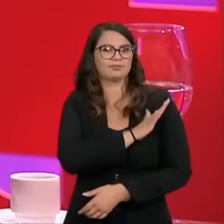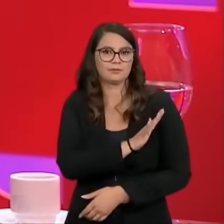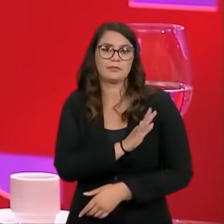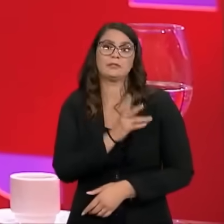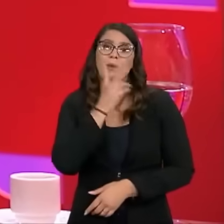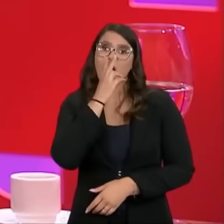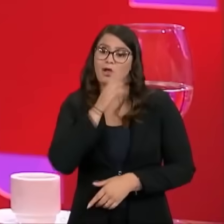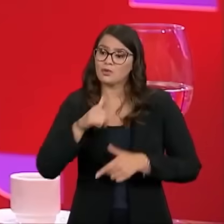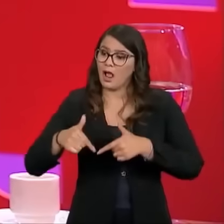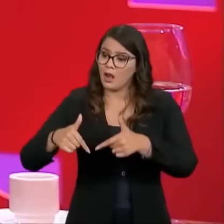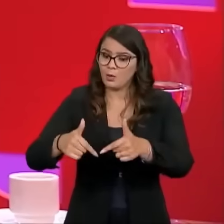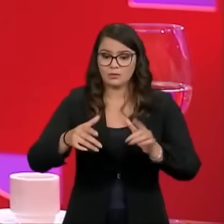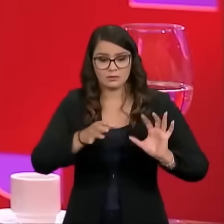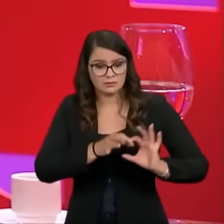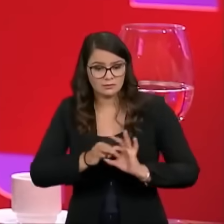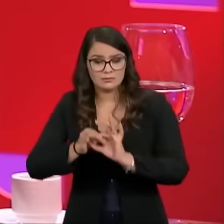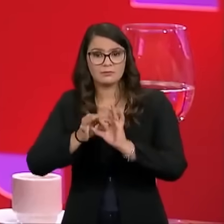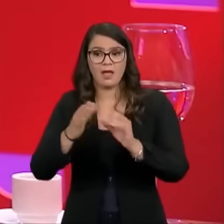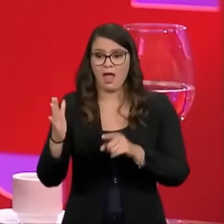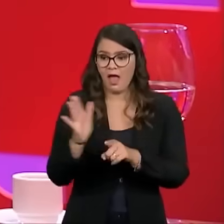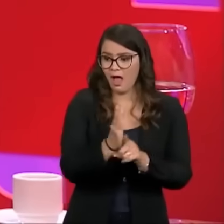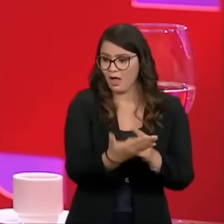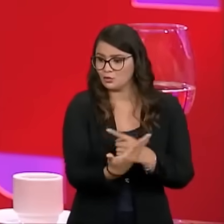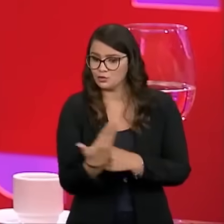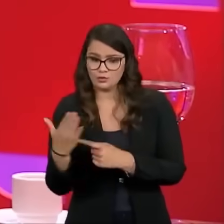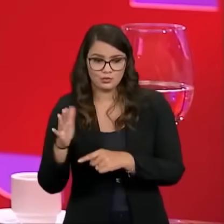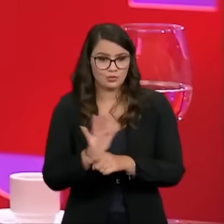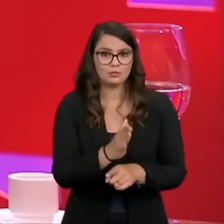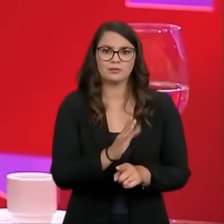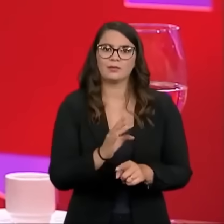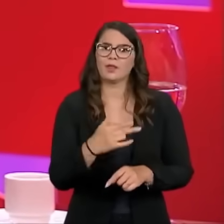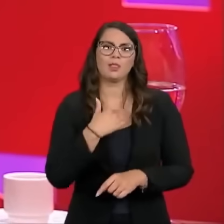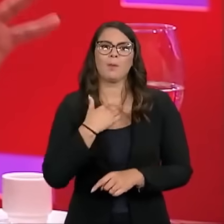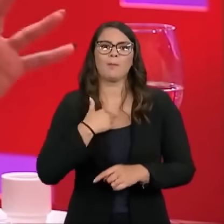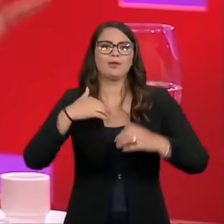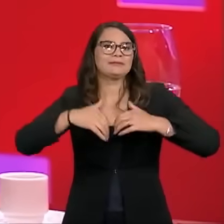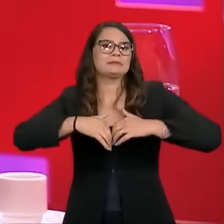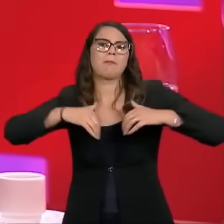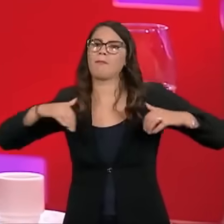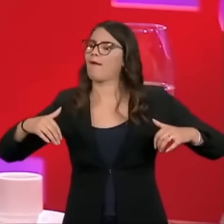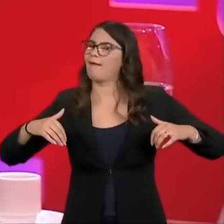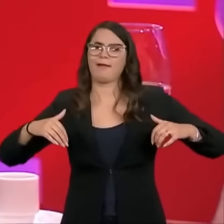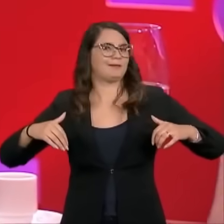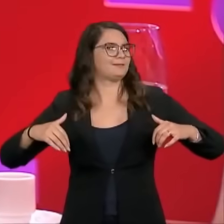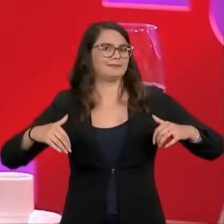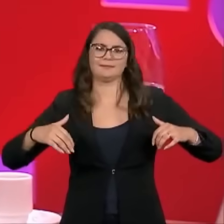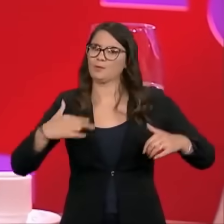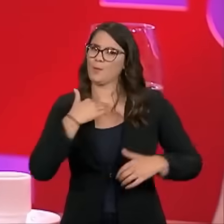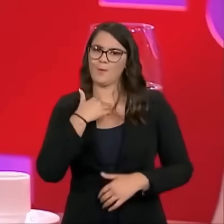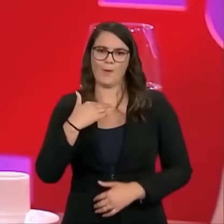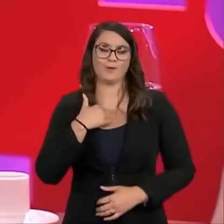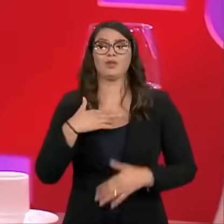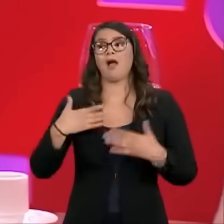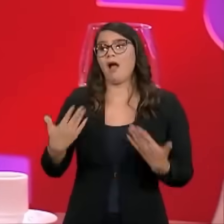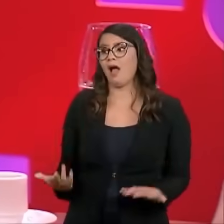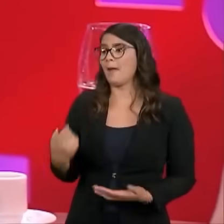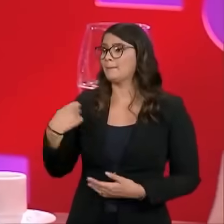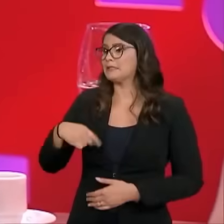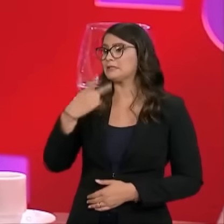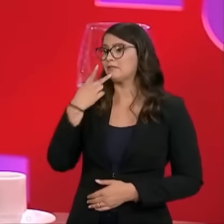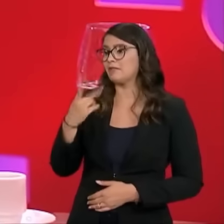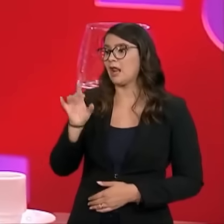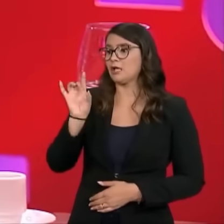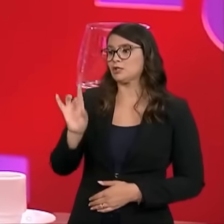que as lutas se somam eu acho que elas corroboram mas que elas não podem ser separadas divididas Ah não nós temos que falar